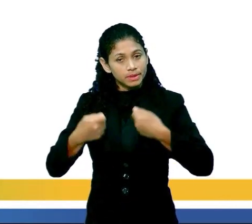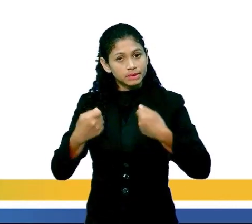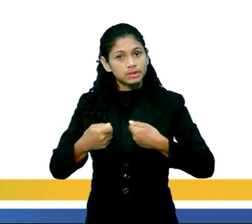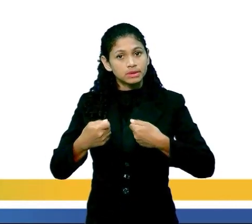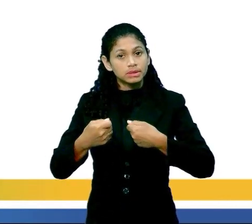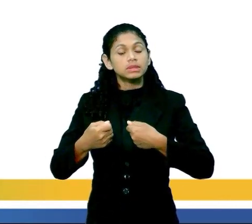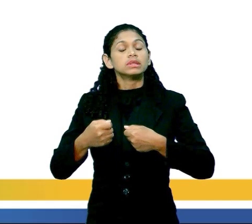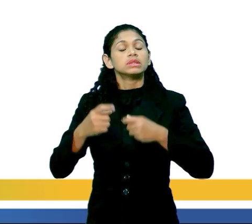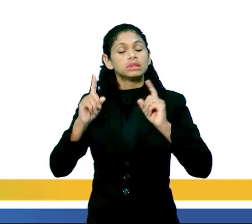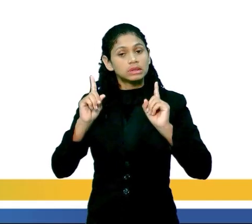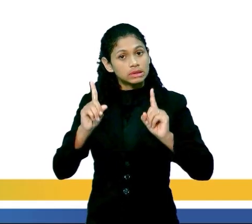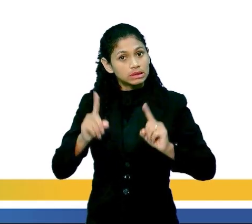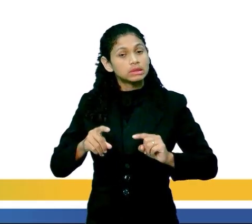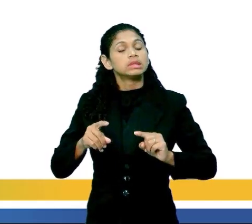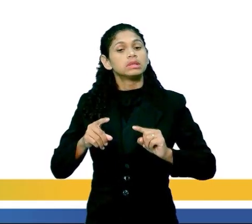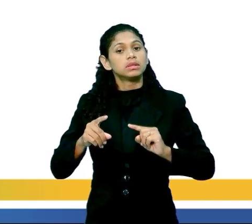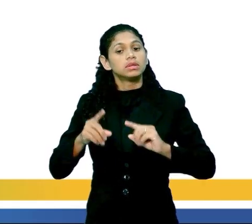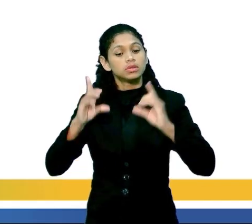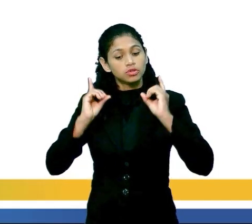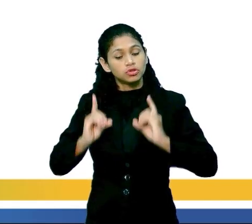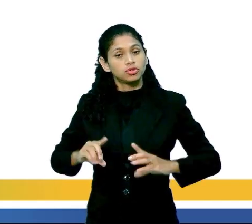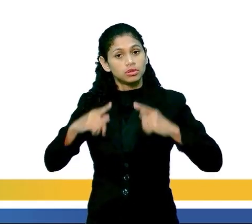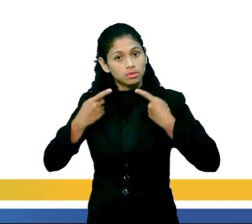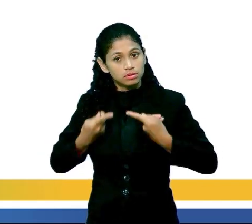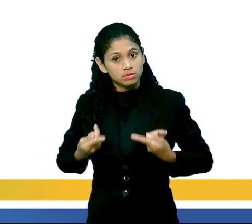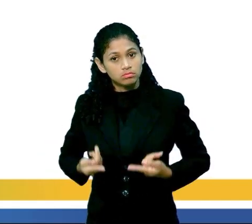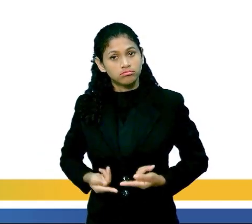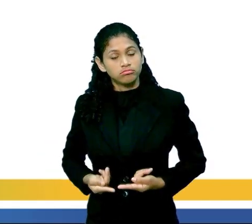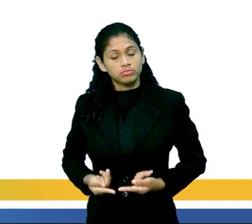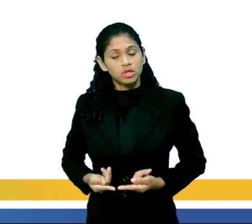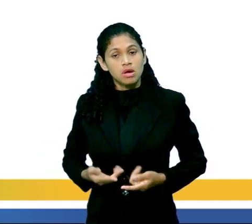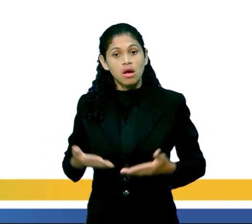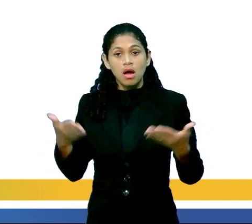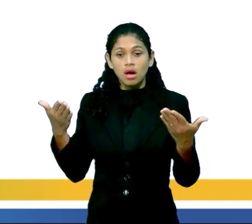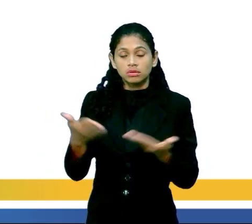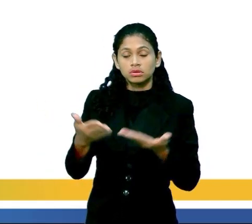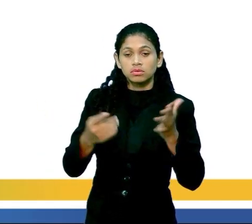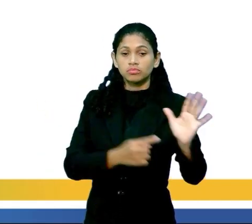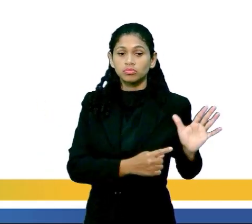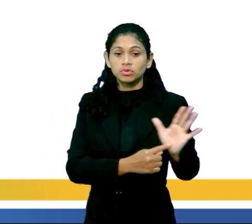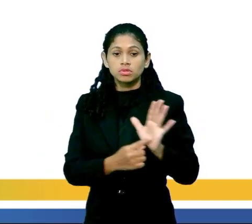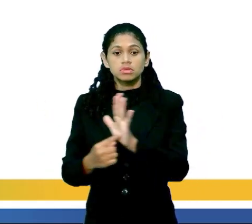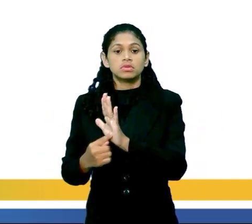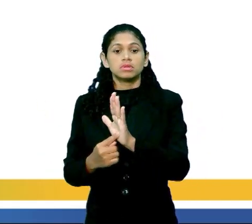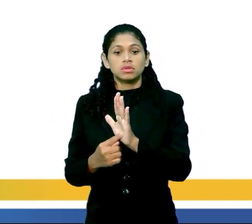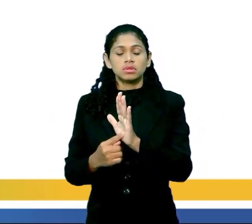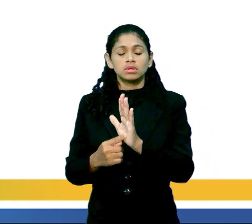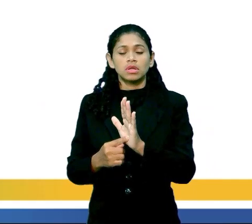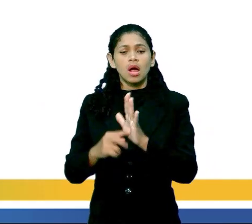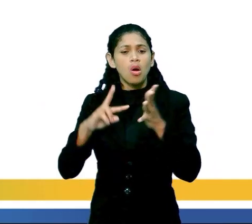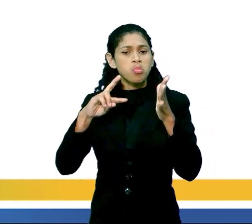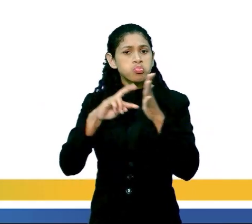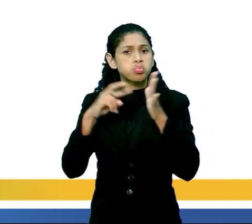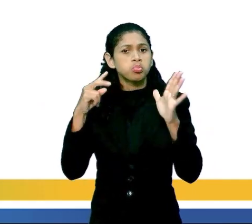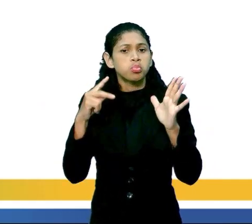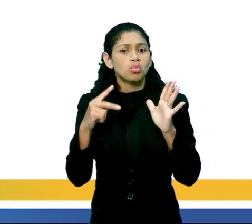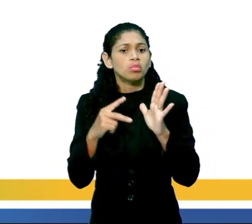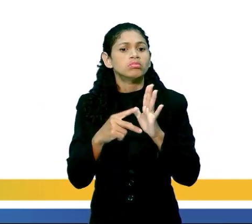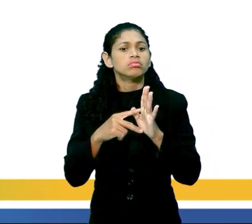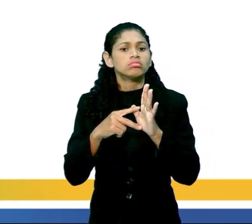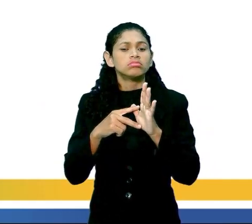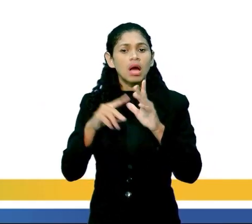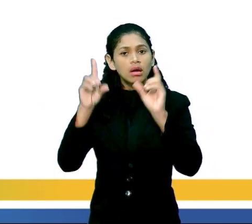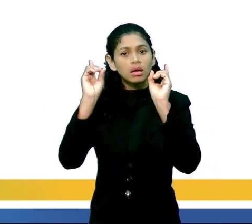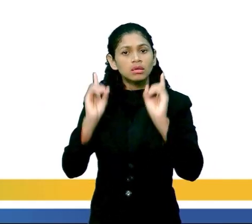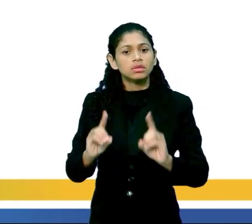isso que vocês estão visualizando agora um conceito, uma breve ideia, melhor colocando, a respeito de